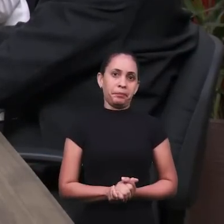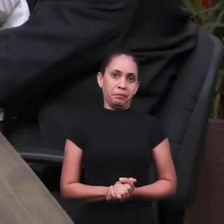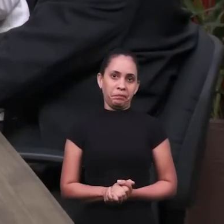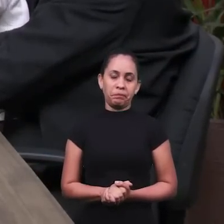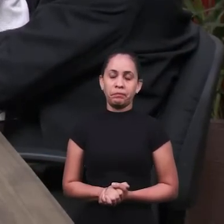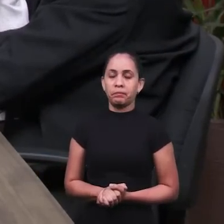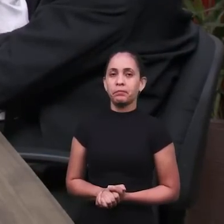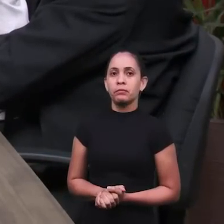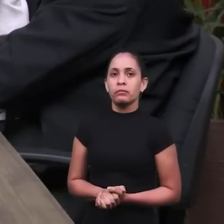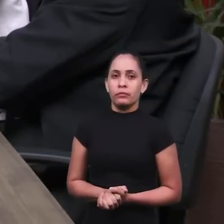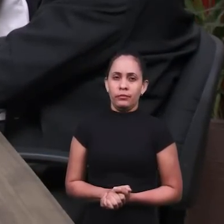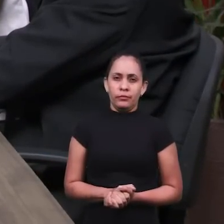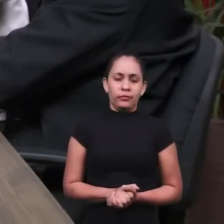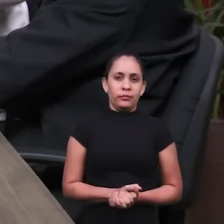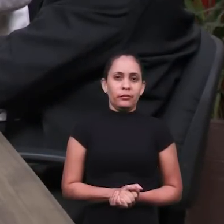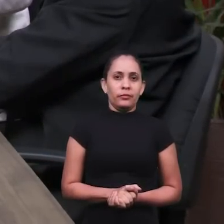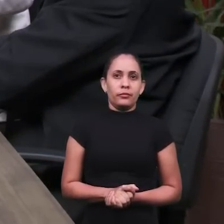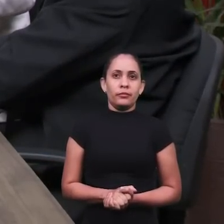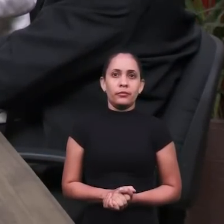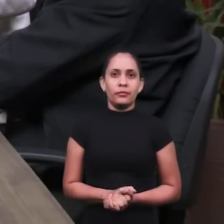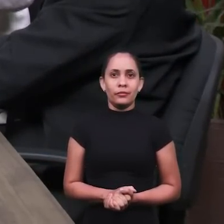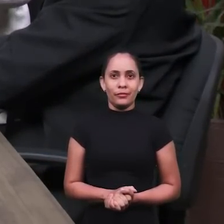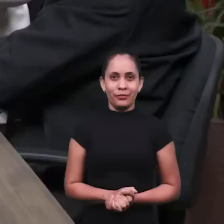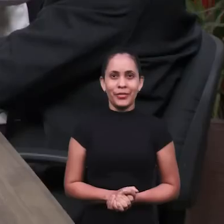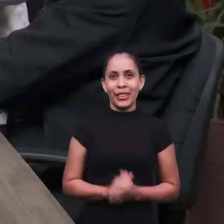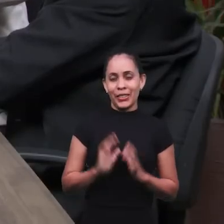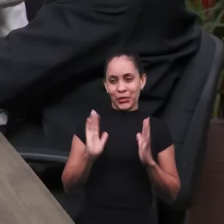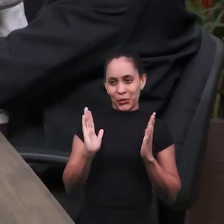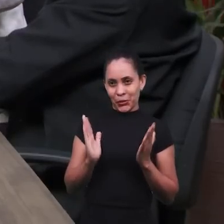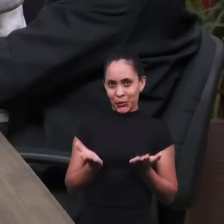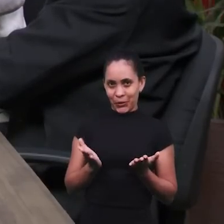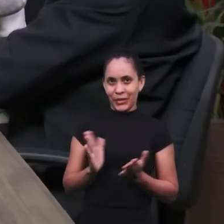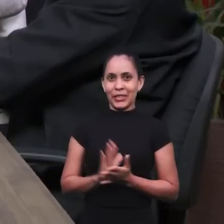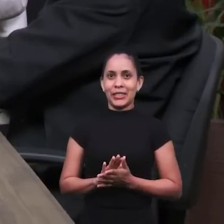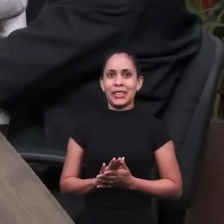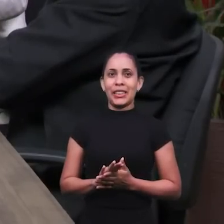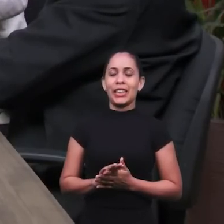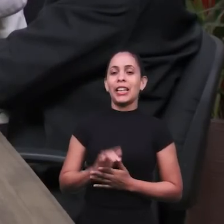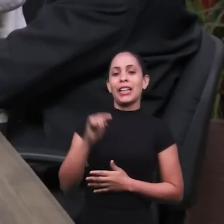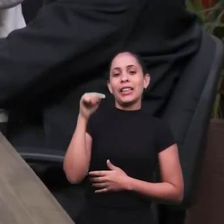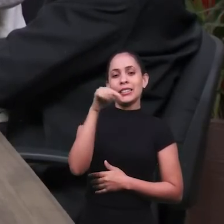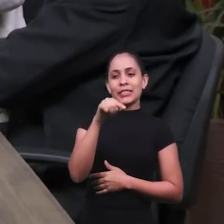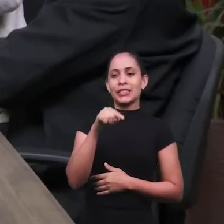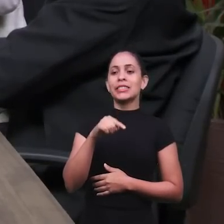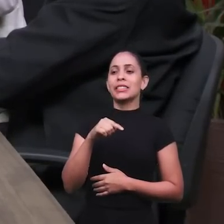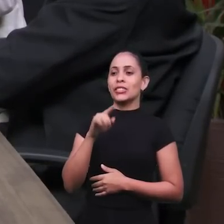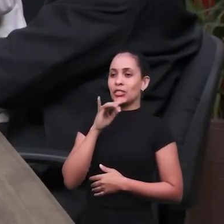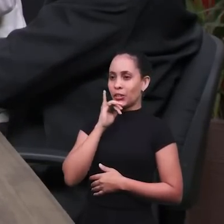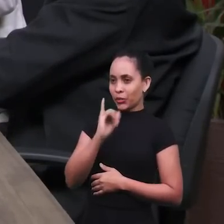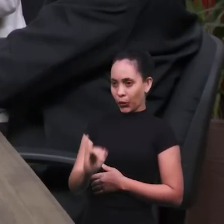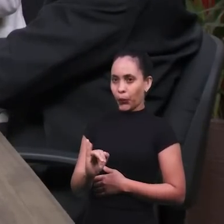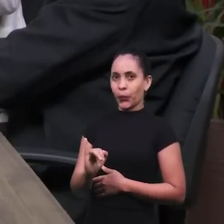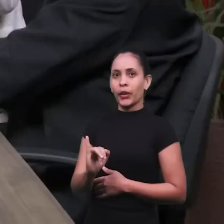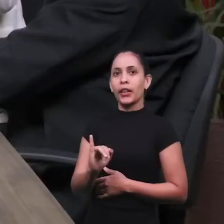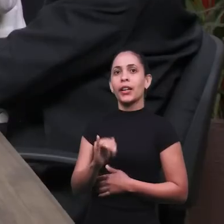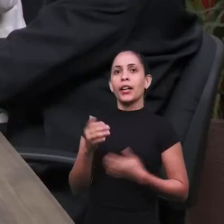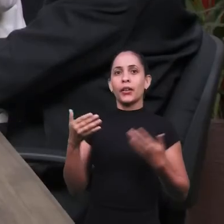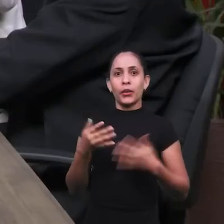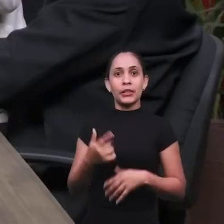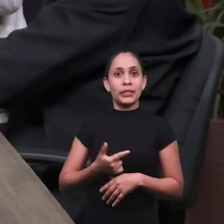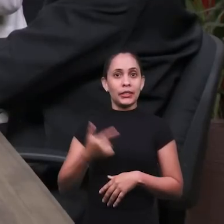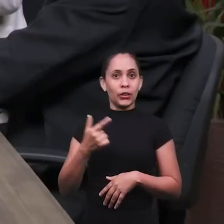rocha. Deixa só, porque pela ordem, como o Adriano citou, o bom depósito de